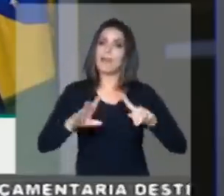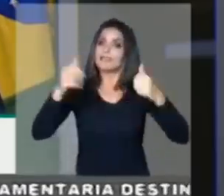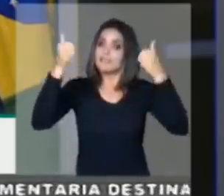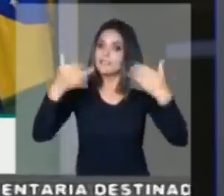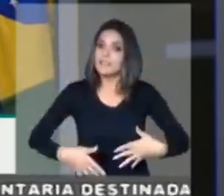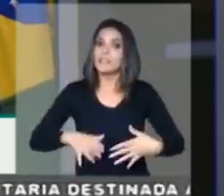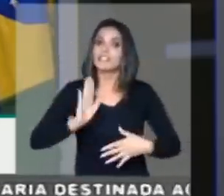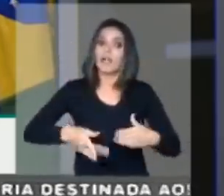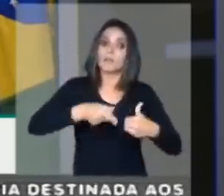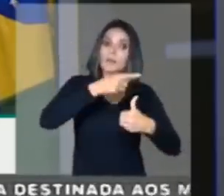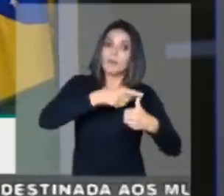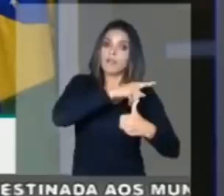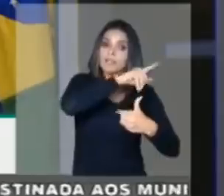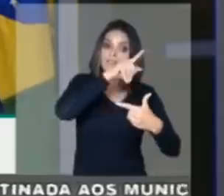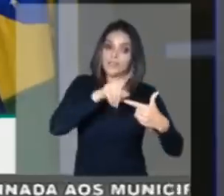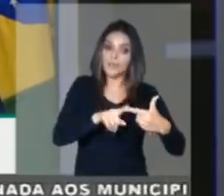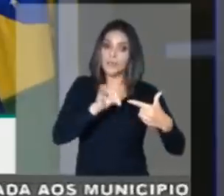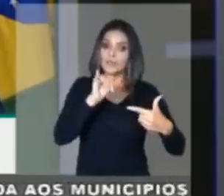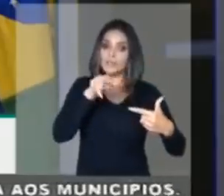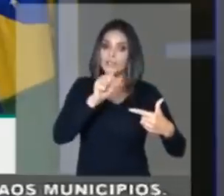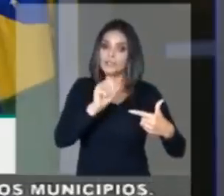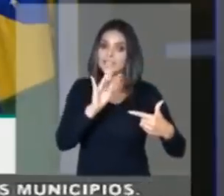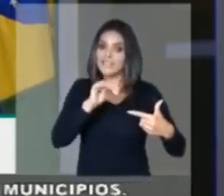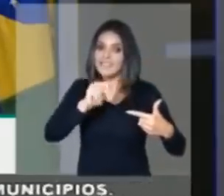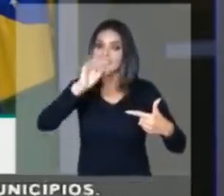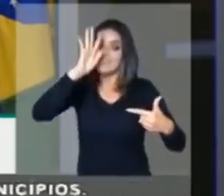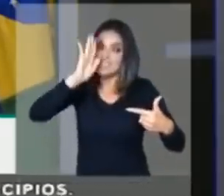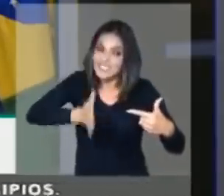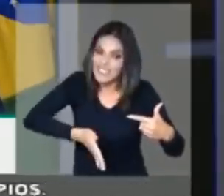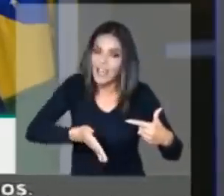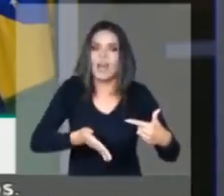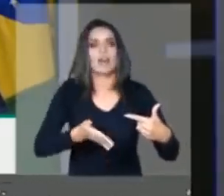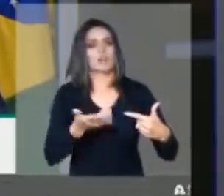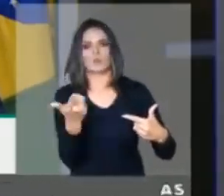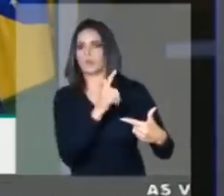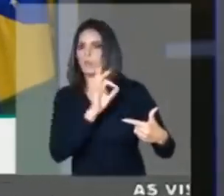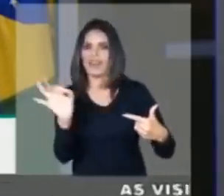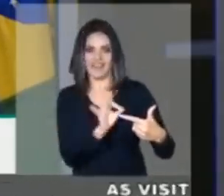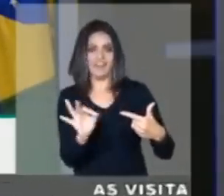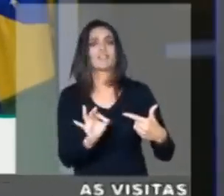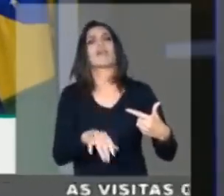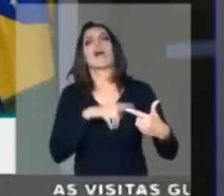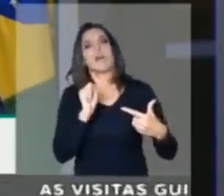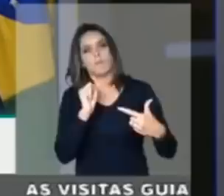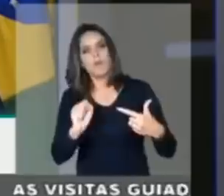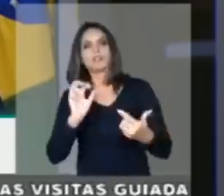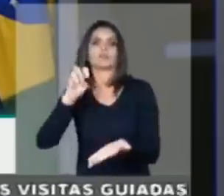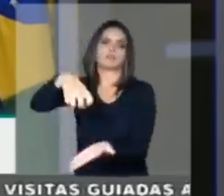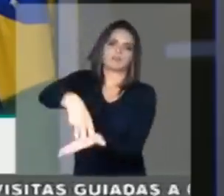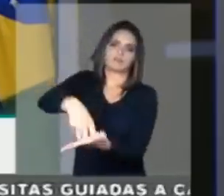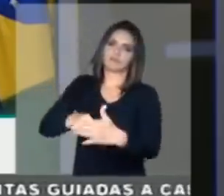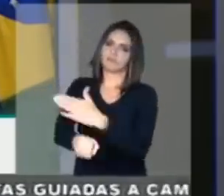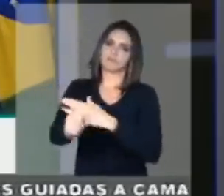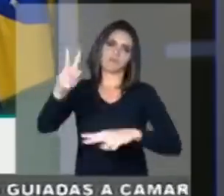vez esgotados os recursos na segunda instância, uma vez esclarecidos os embargos de declaração, se possa fazer o cumprimento de pena. Não faz o